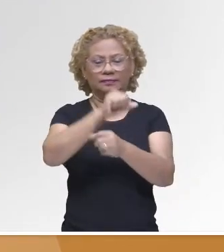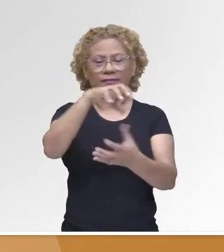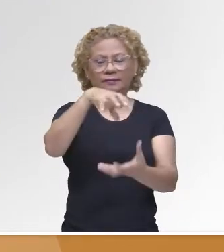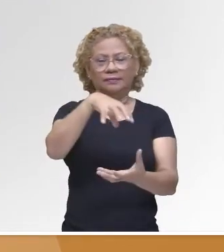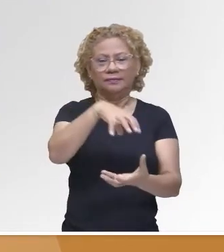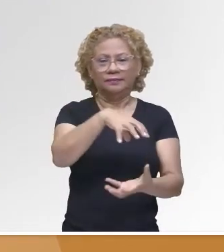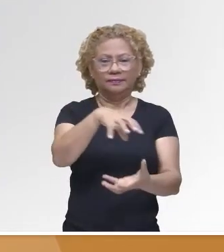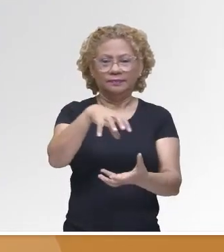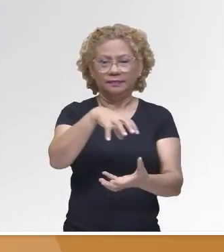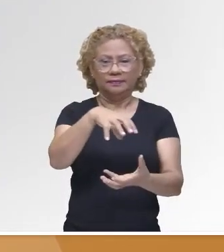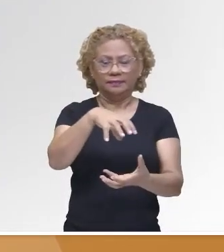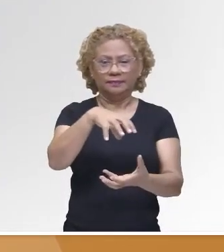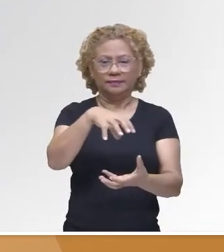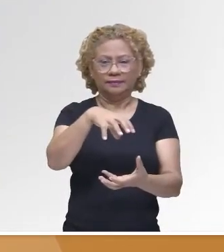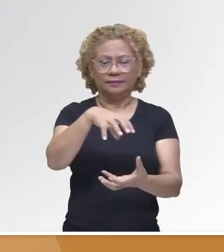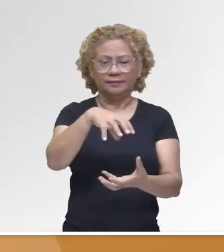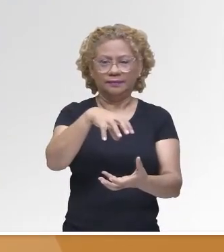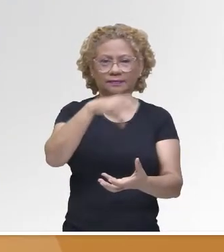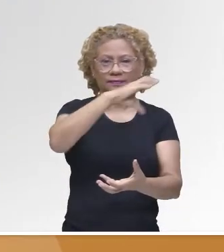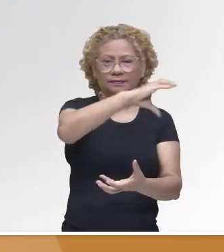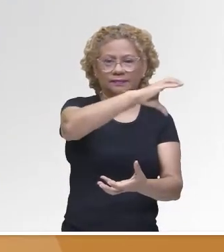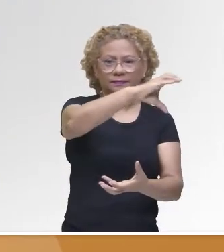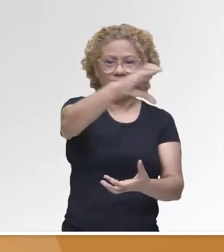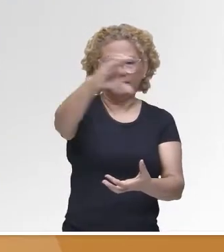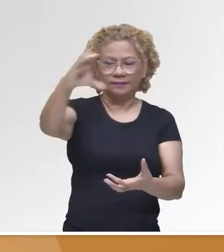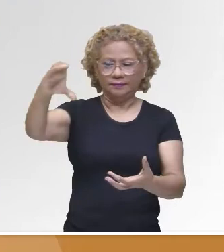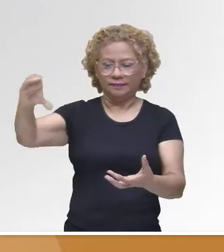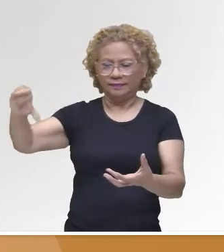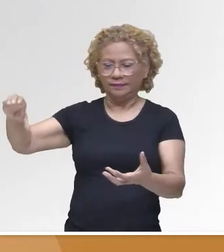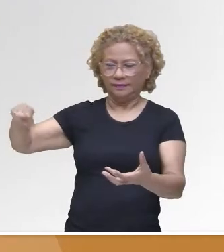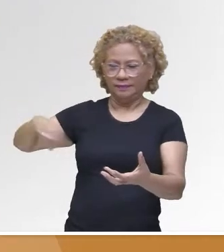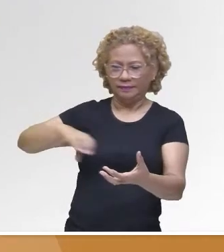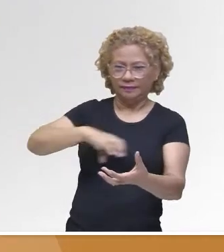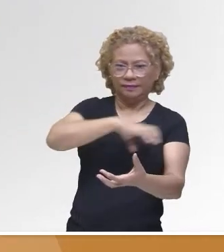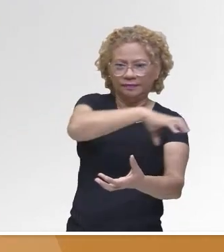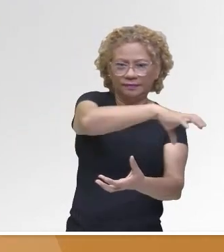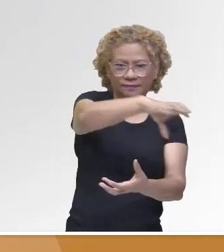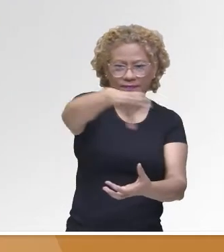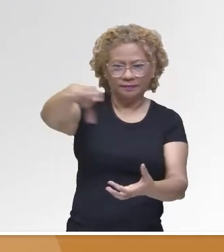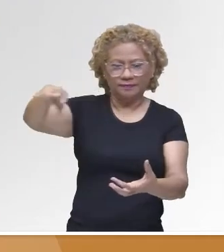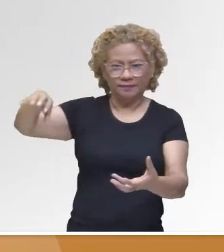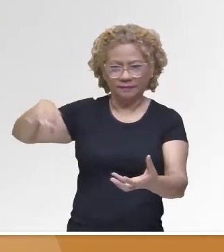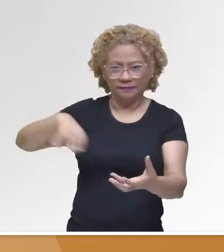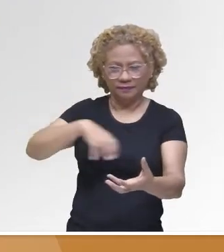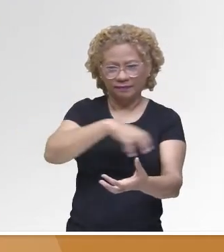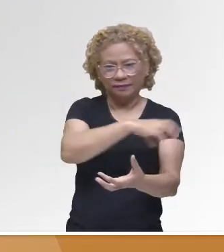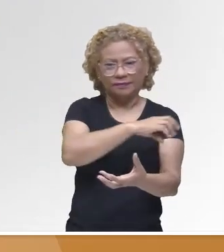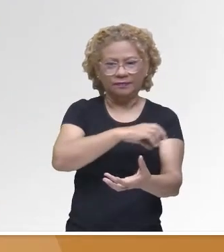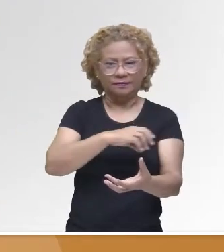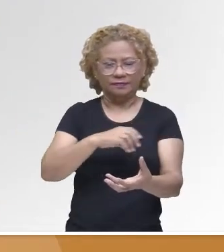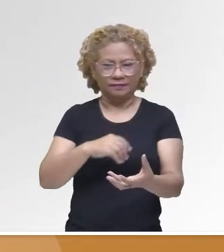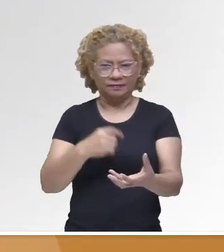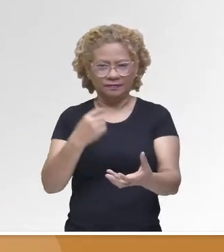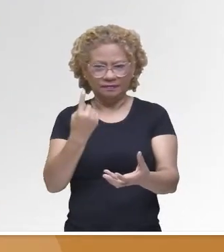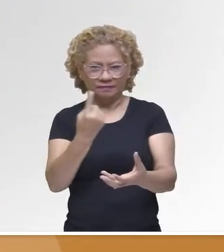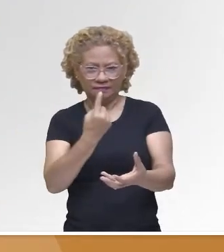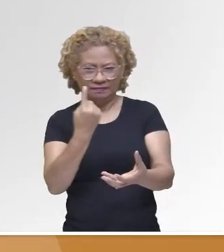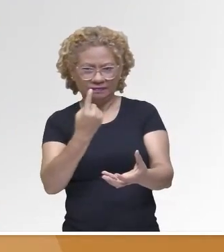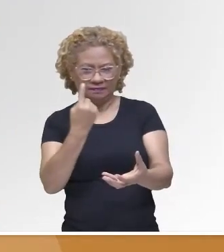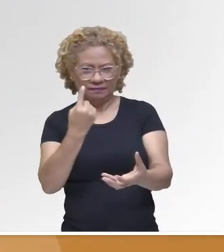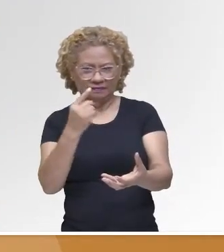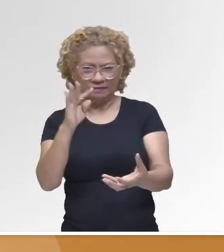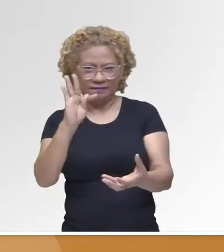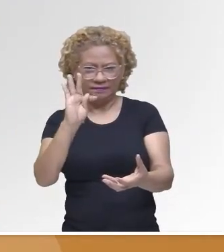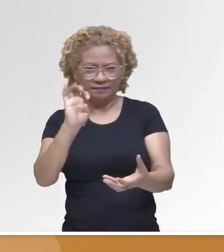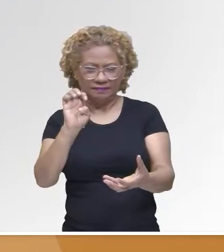Parada e os astros é que giravam, né, na sua volta, né? É um modelo geocêntrico, a Terra está no centro ali. E tudo